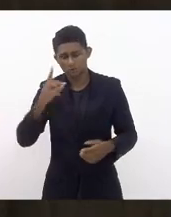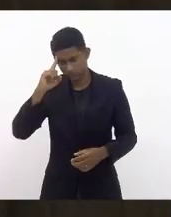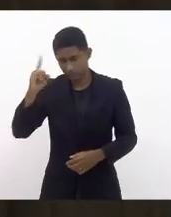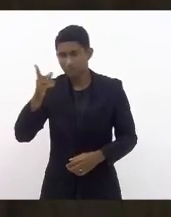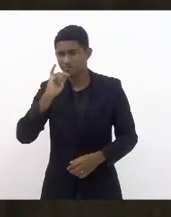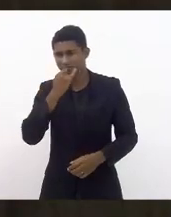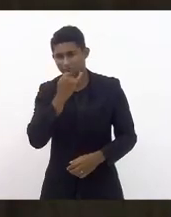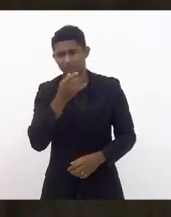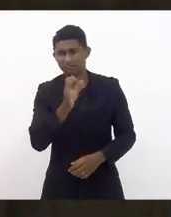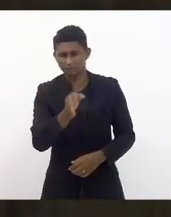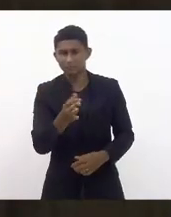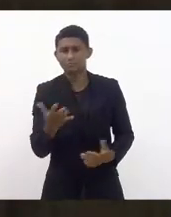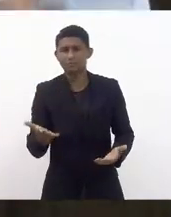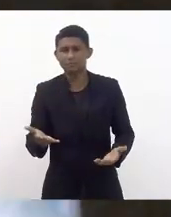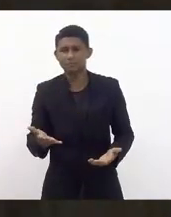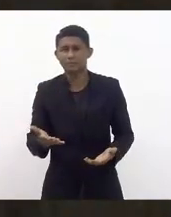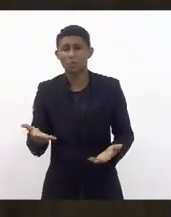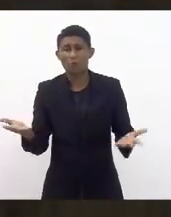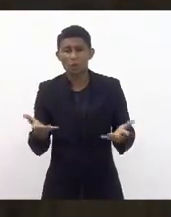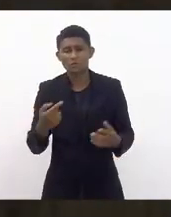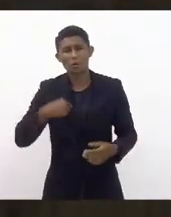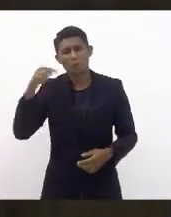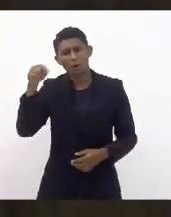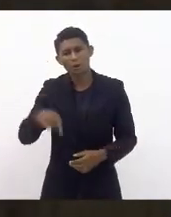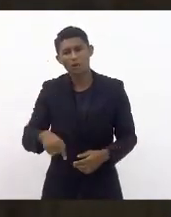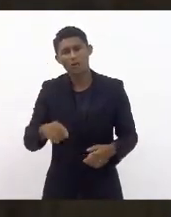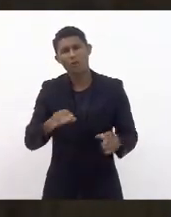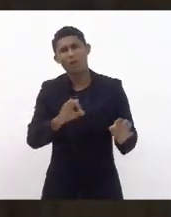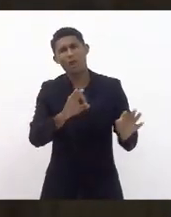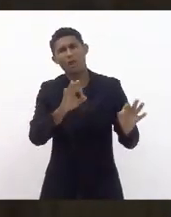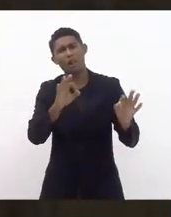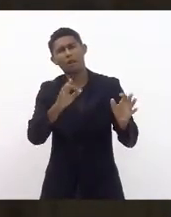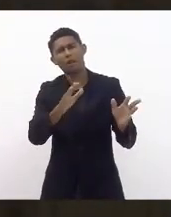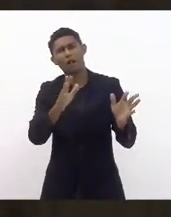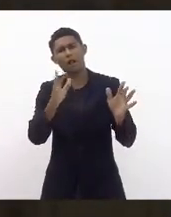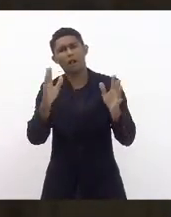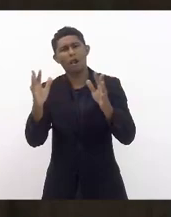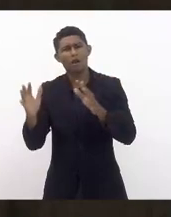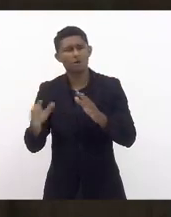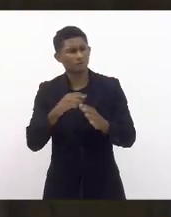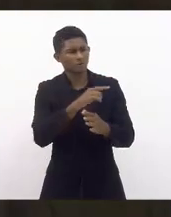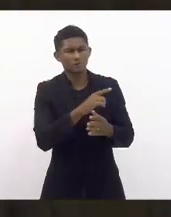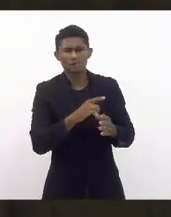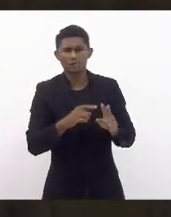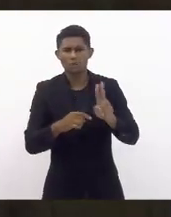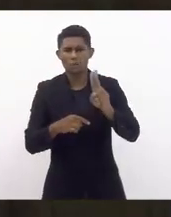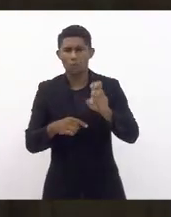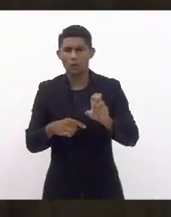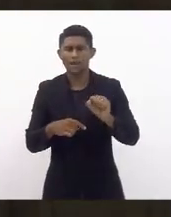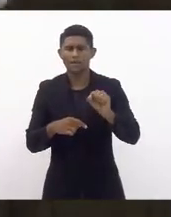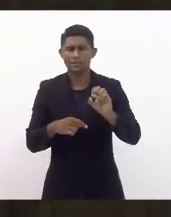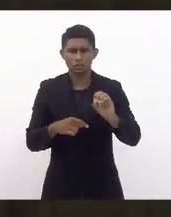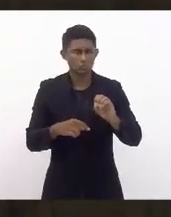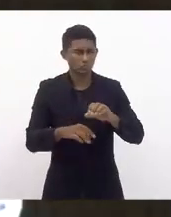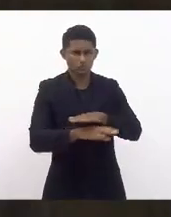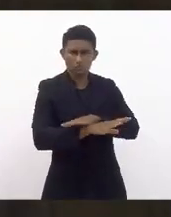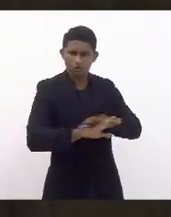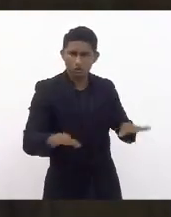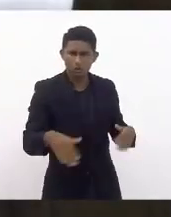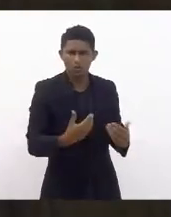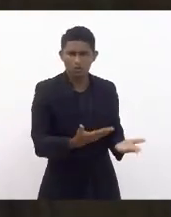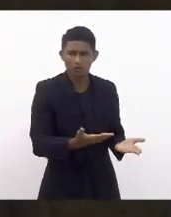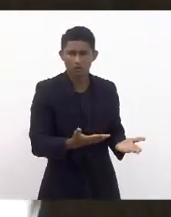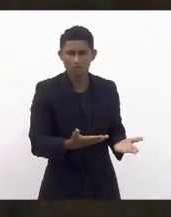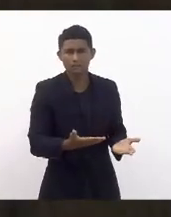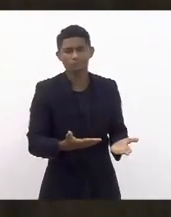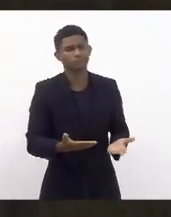É lamentável que eu estou assistindo aqui hoje. Está deixando de existir a UESO. A Universidade da Zona Oeste está